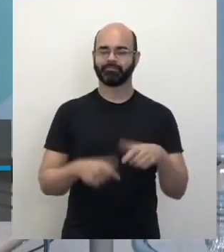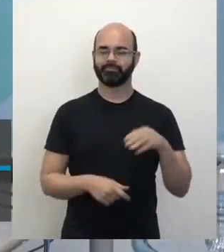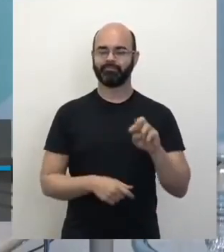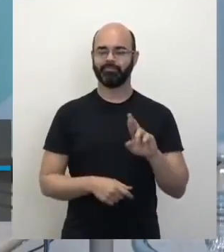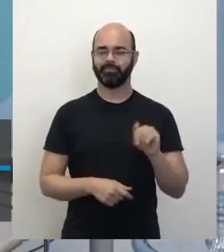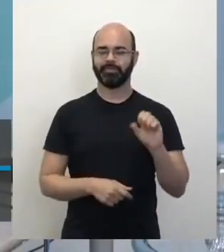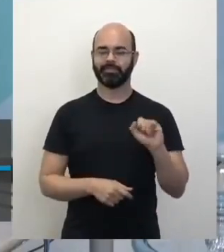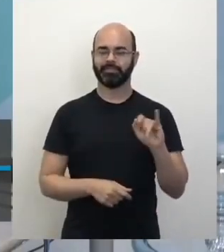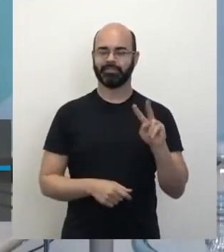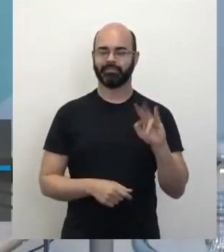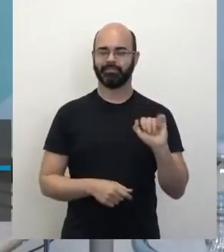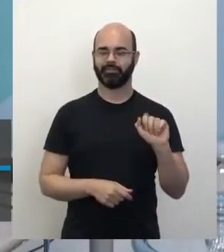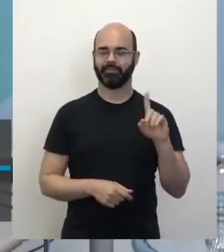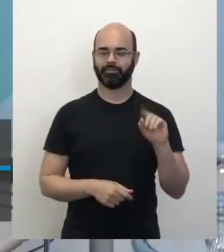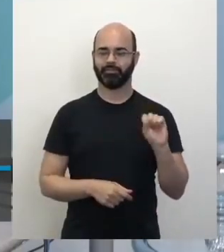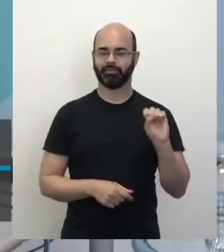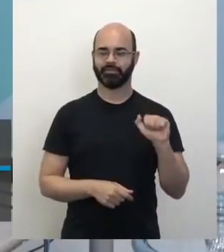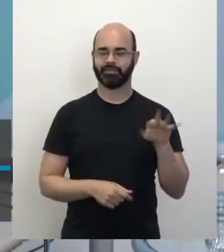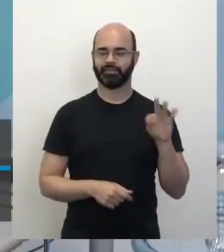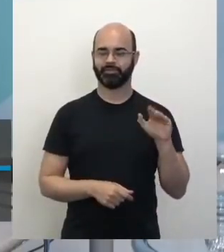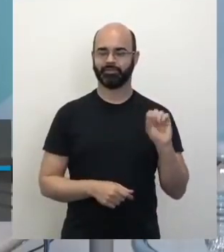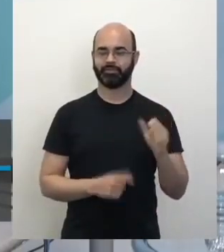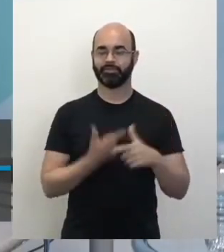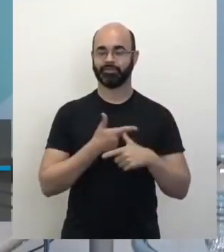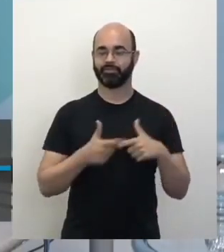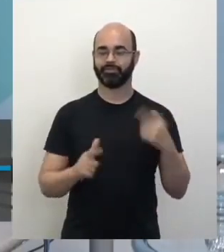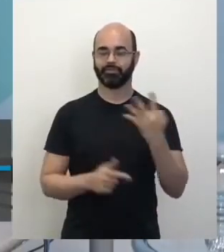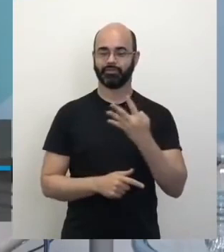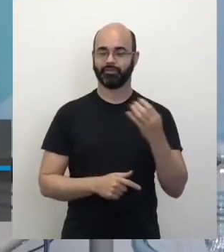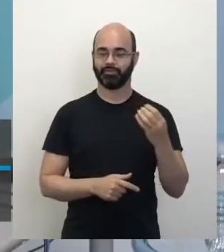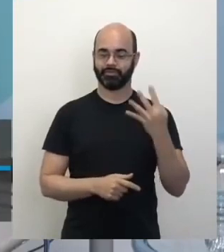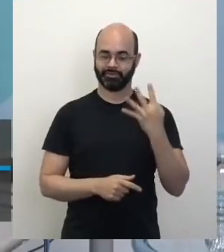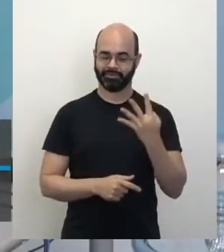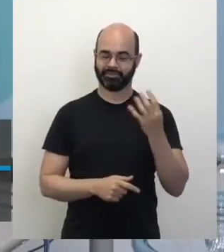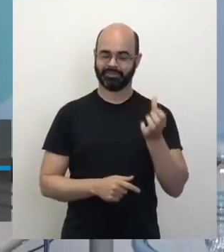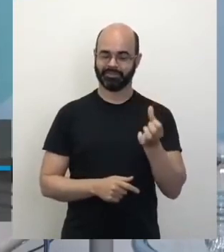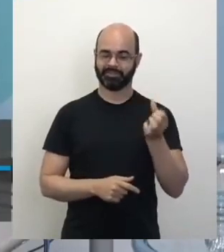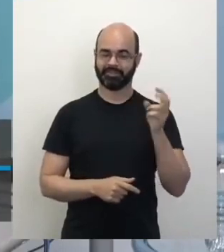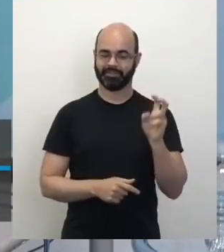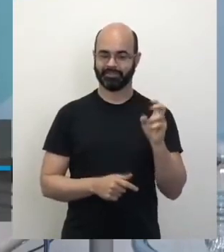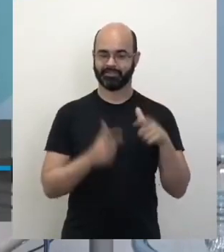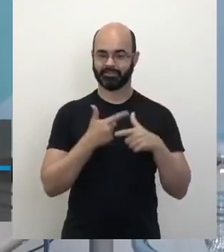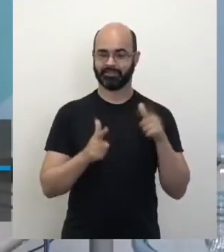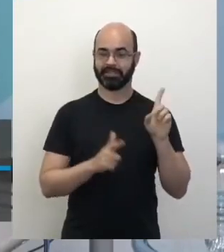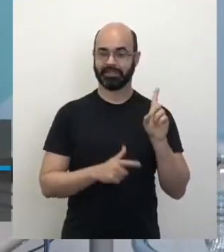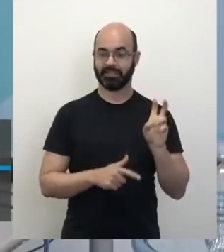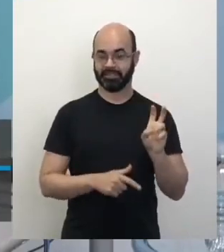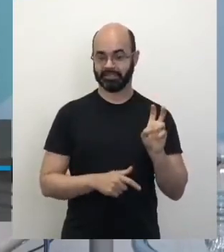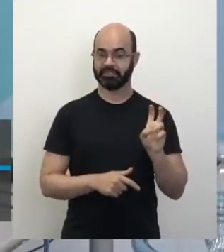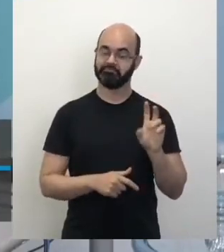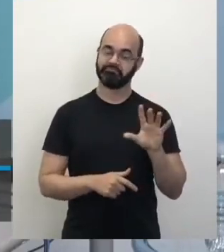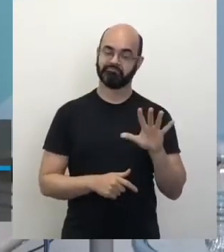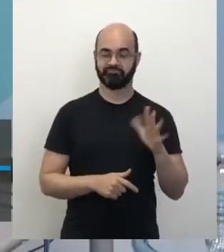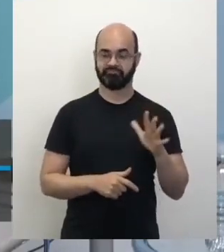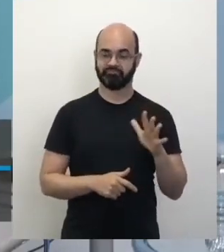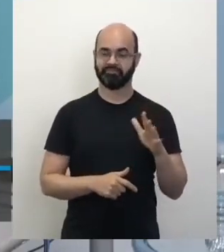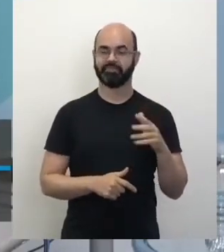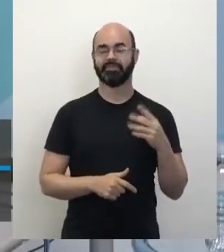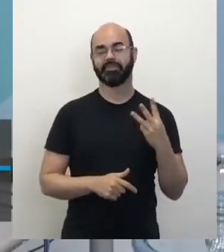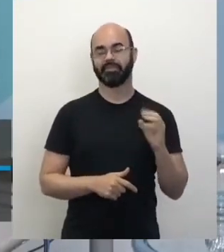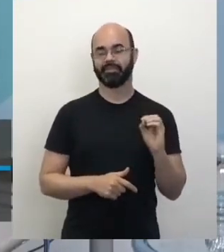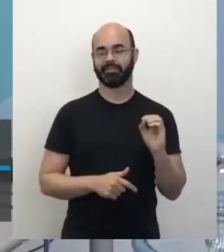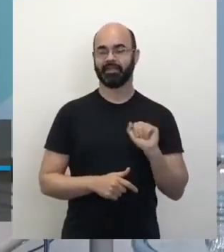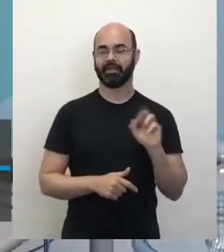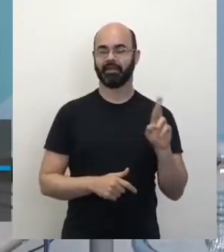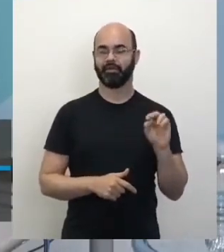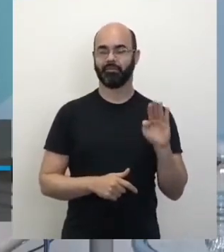dos Santos, eles falaram o seguinte, ó, dividir 465 por 15, então nós temos aí aproximadamente 30